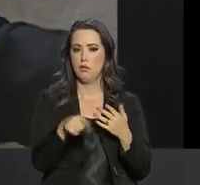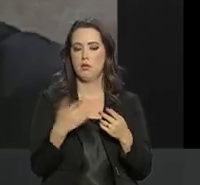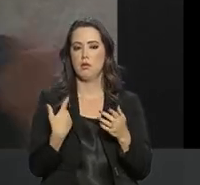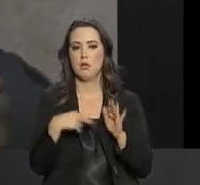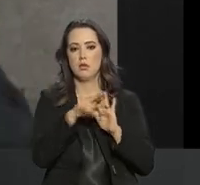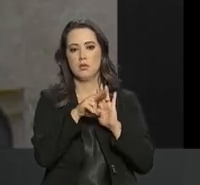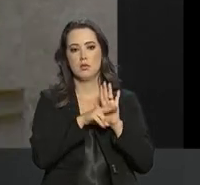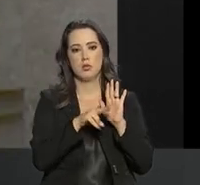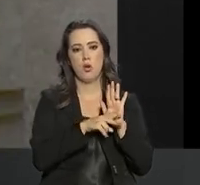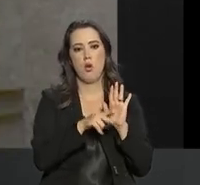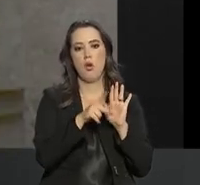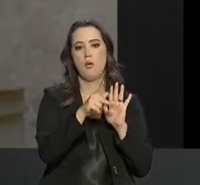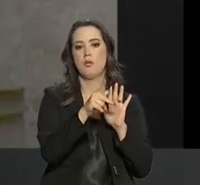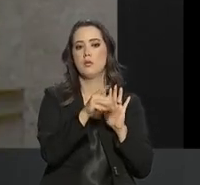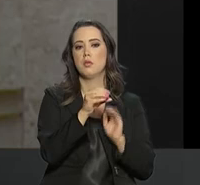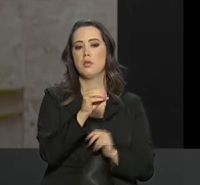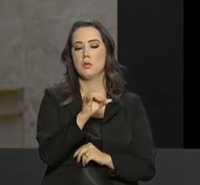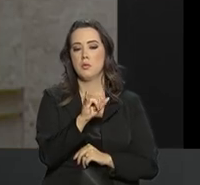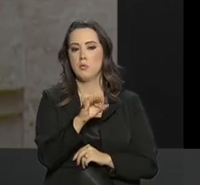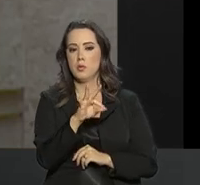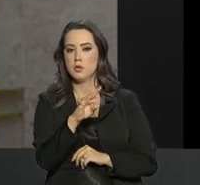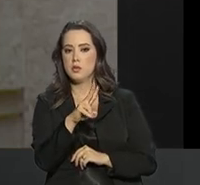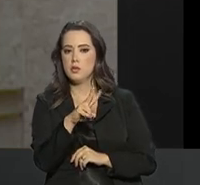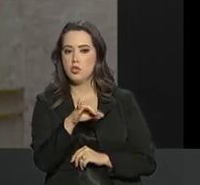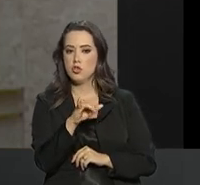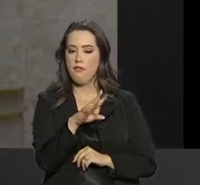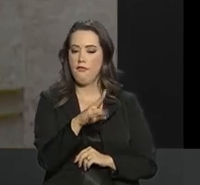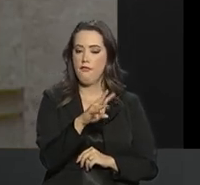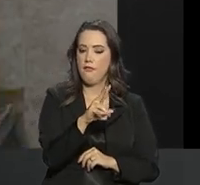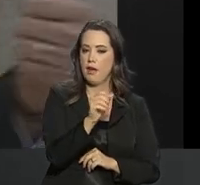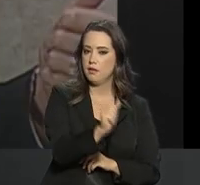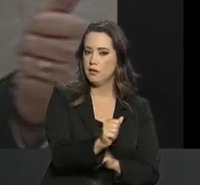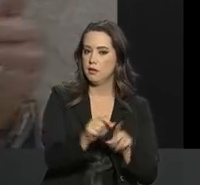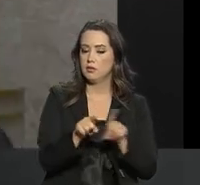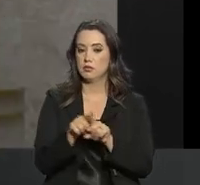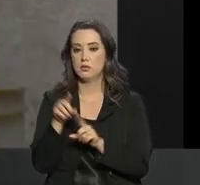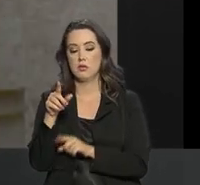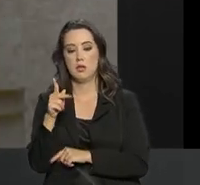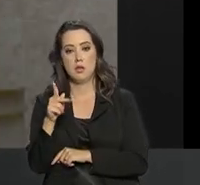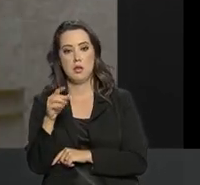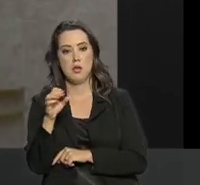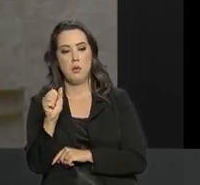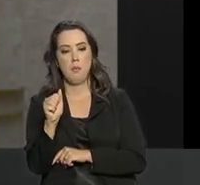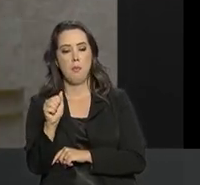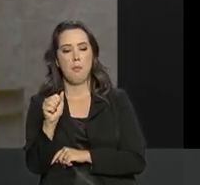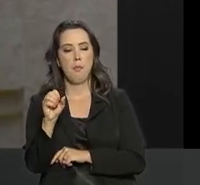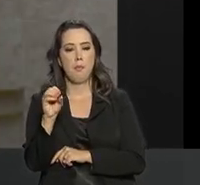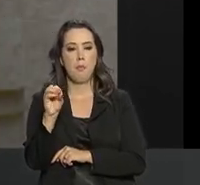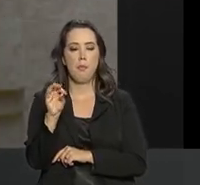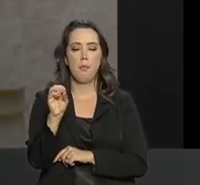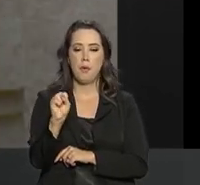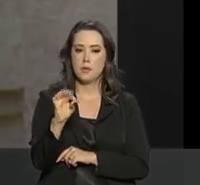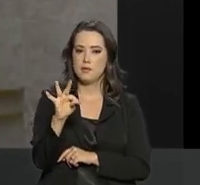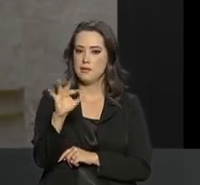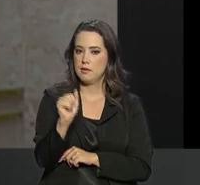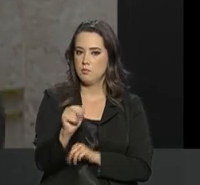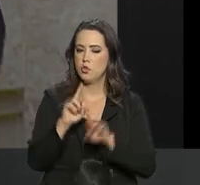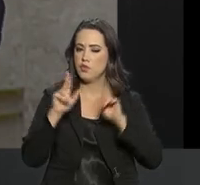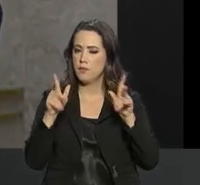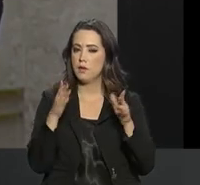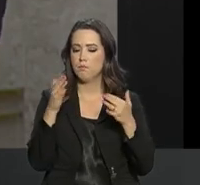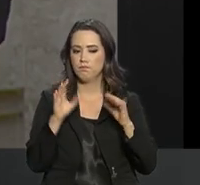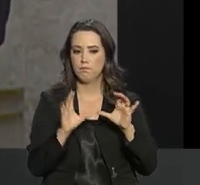positivadas, postas pelo Constituinte, estão na Constituição. E esta pirâmide, a que o ministro aludia, ela diz,